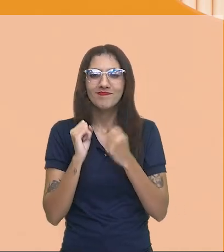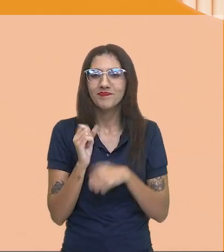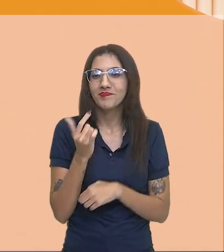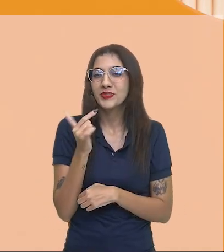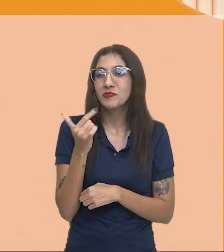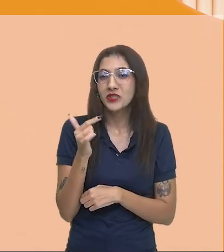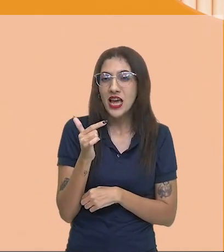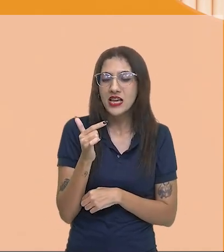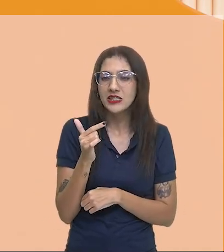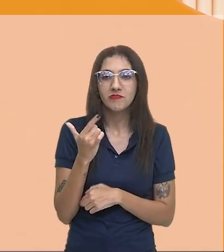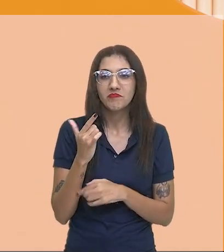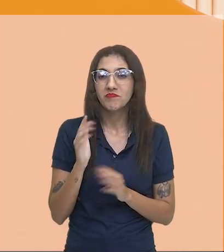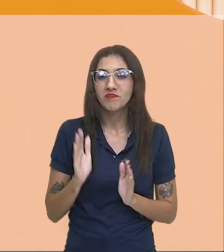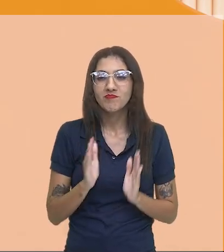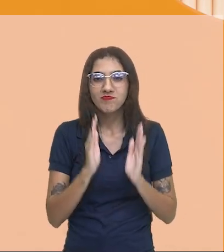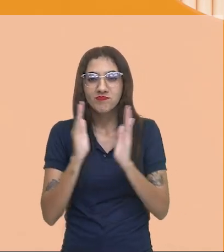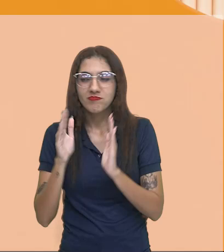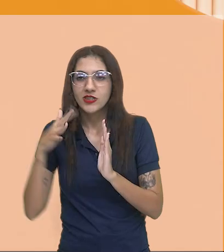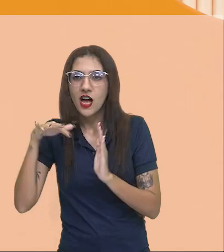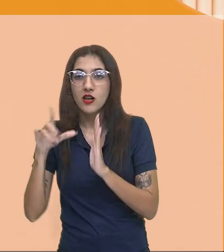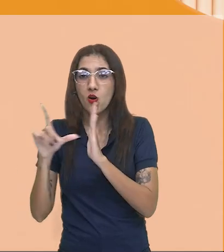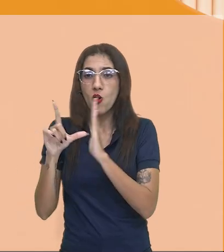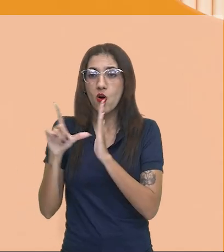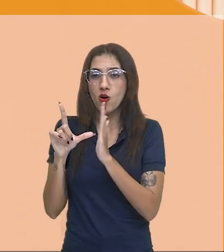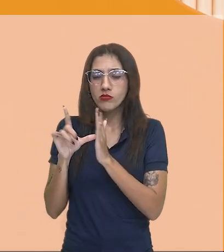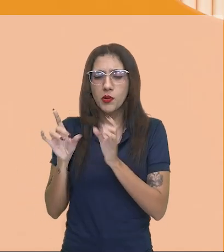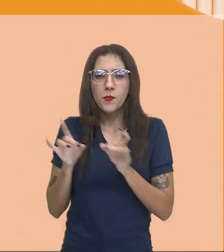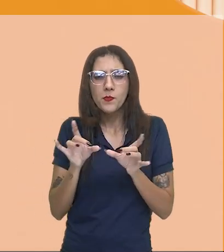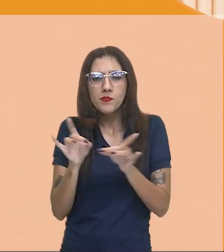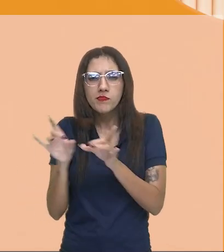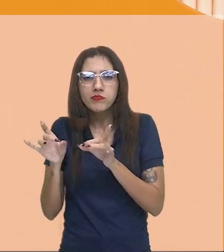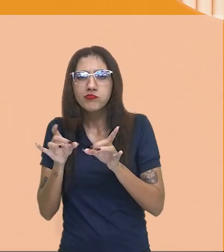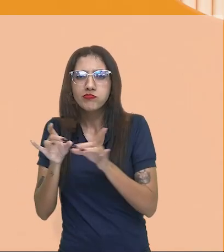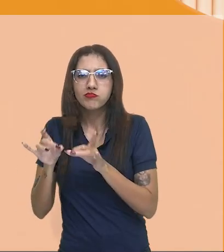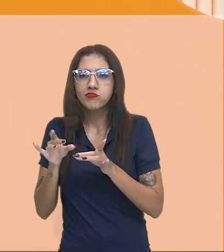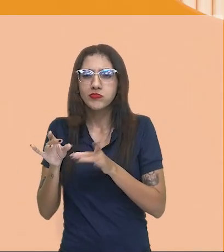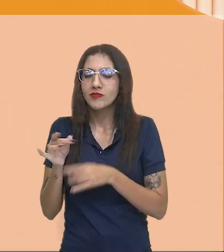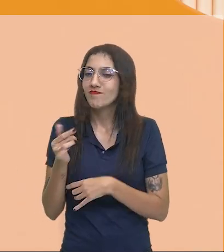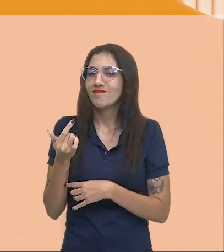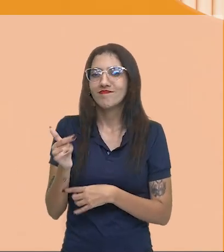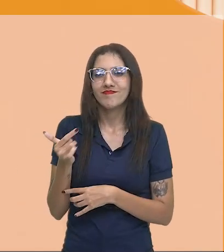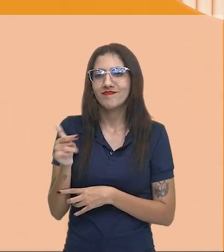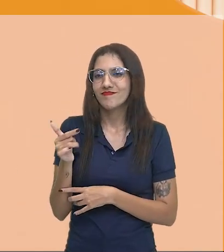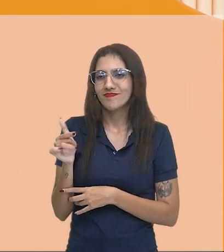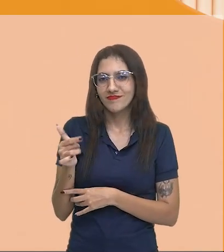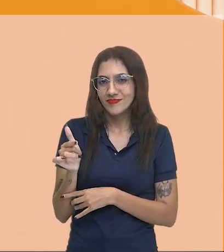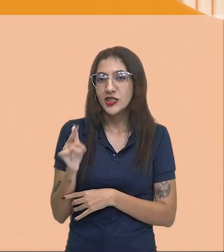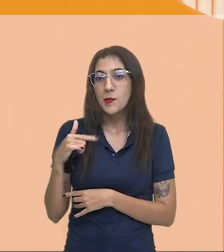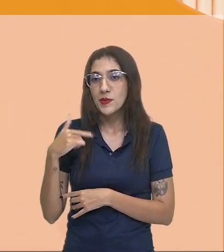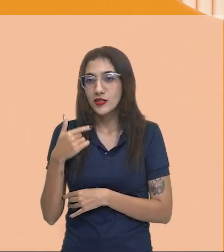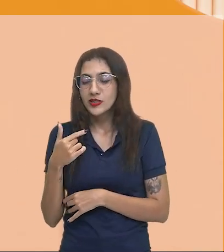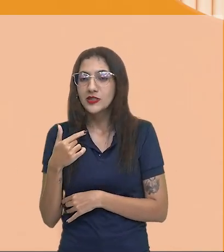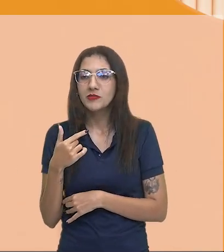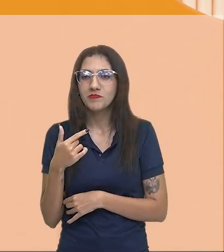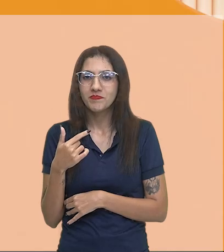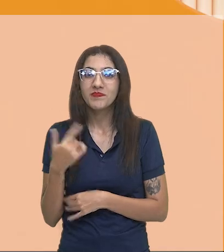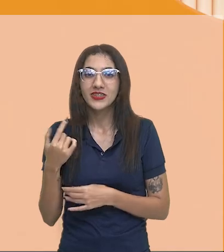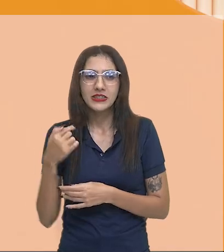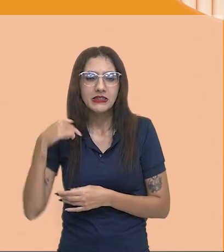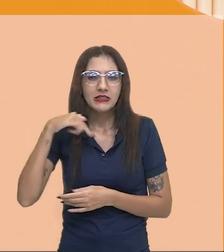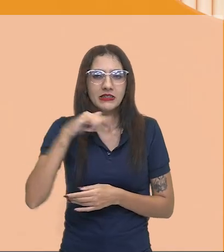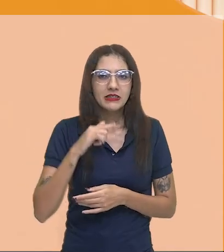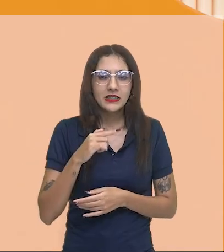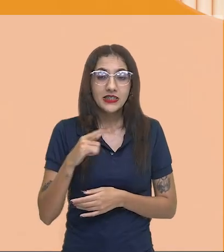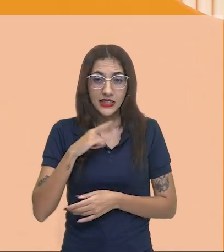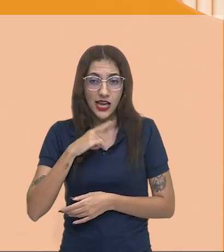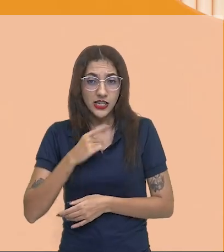grão, não vai chegar na prateleira da sua mercearia, aí na sua comunidade. Mesmo que eu tenha dinheiro